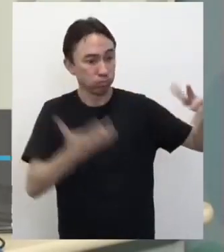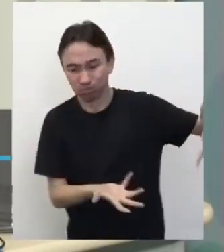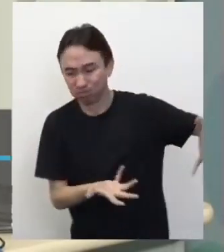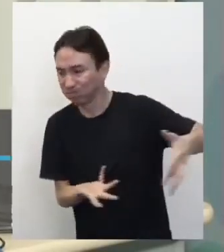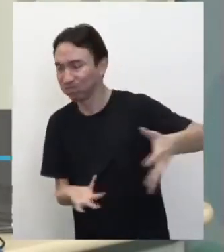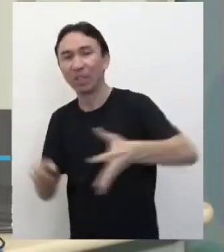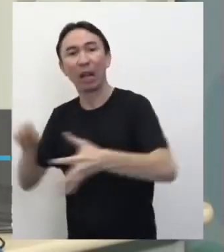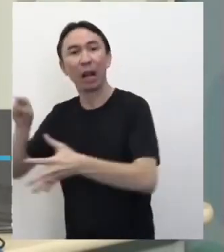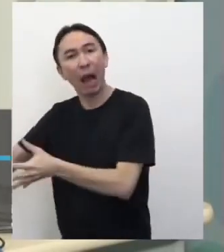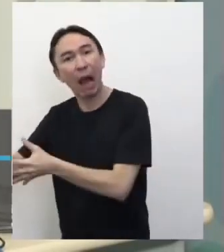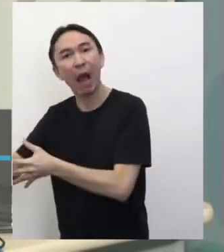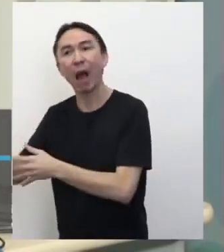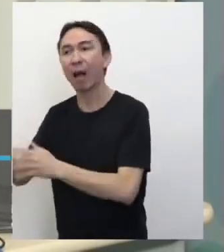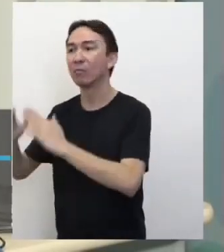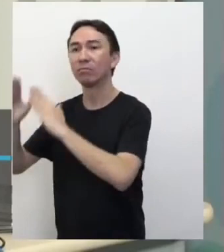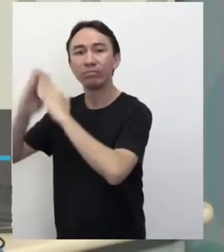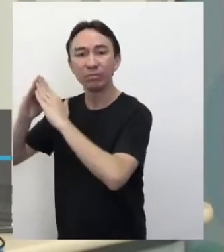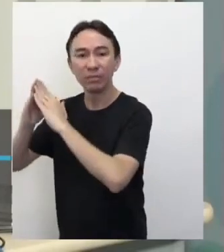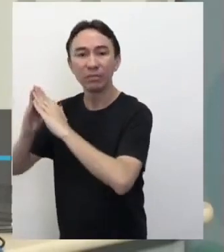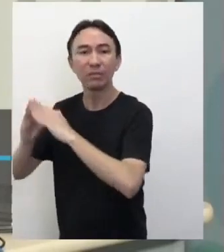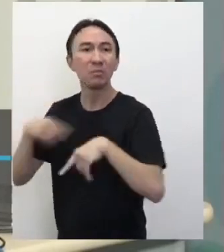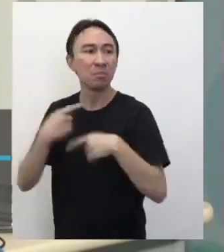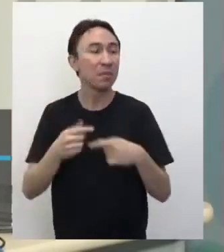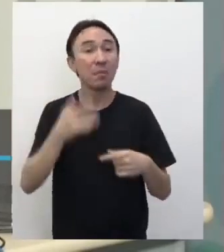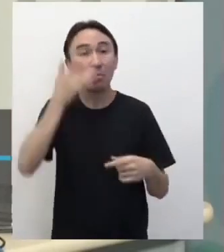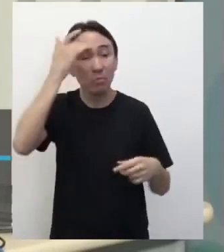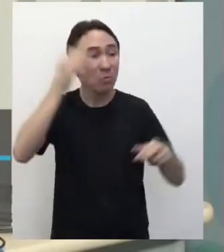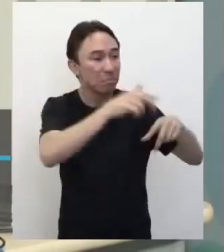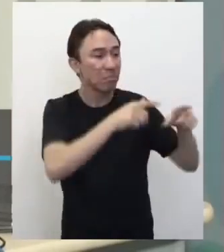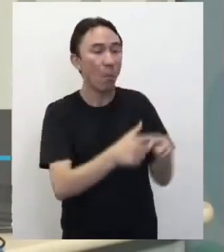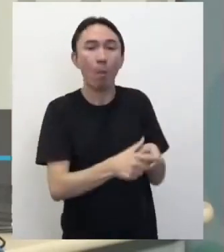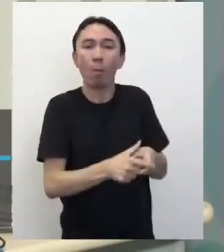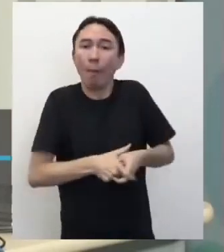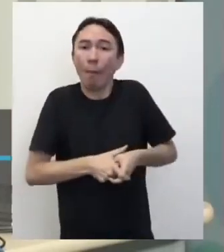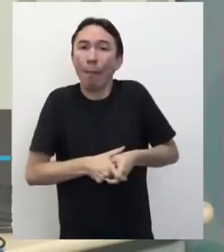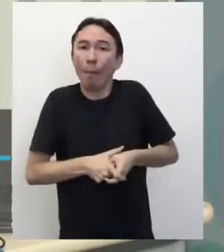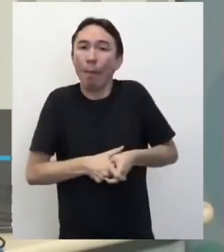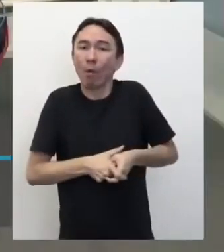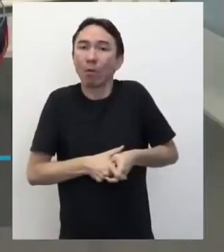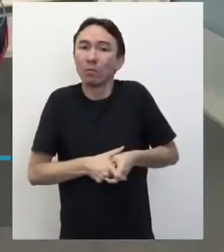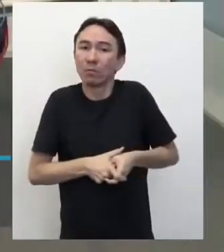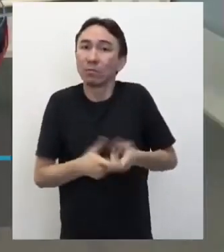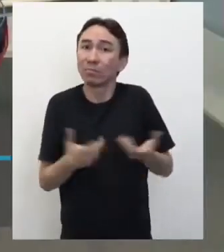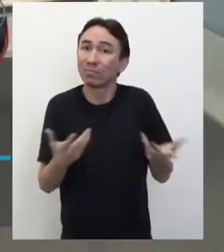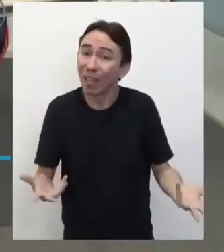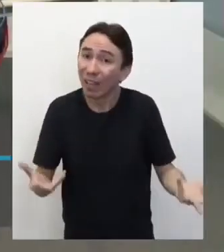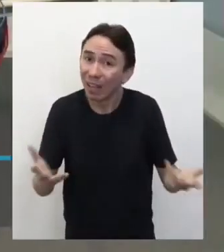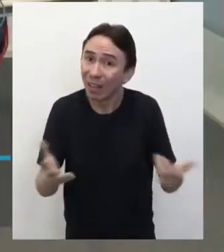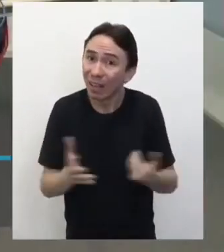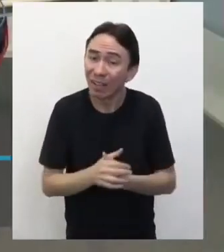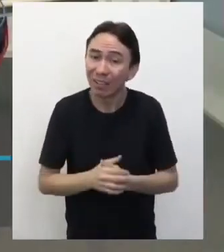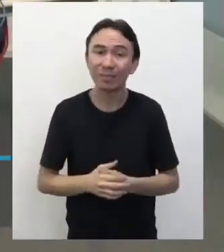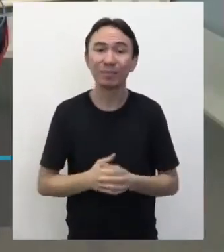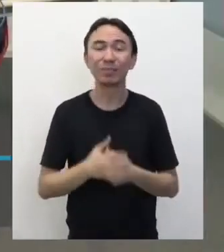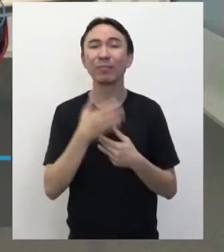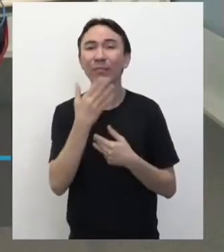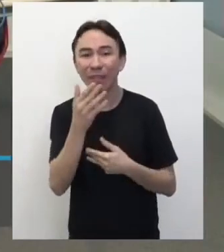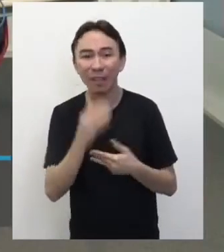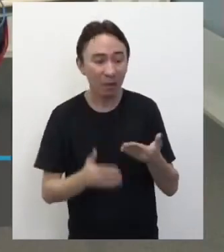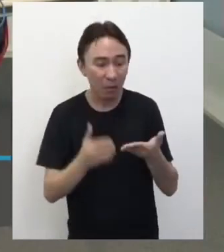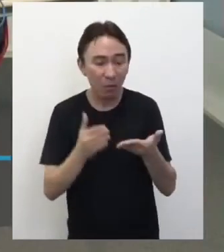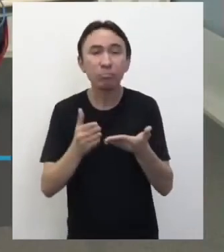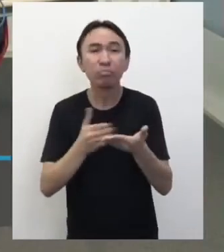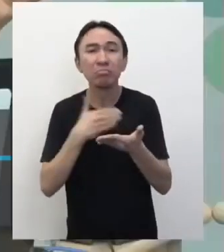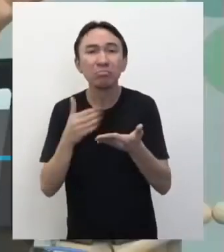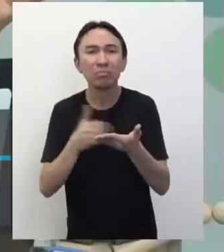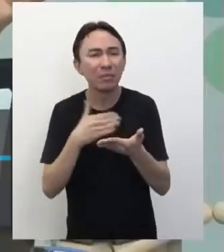um ponto em que não cabia mais, era pior que uma prisão. E tem um Houve uma questionamento revolução interno também nesse livro. Como a pessoa identifica a